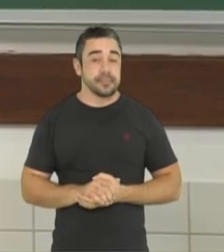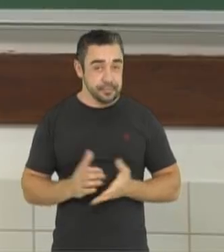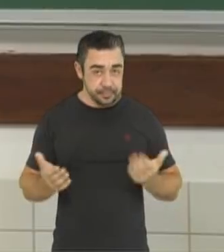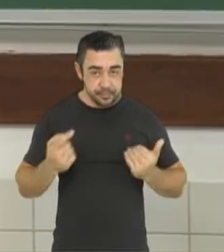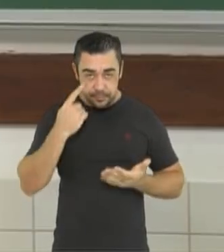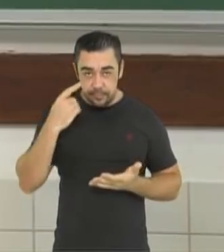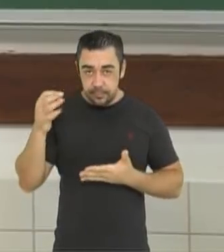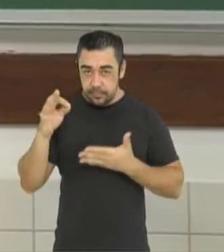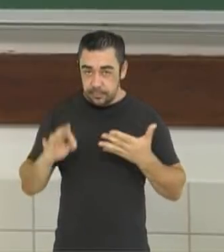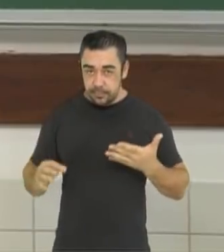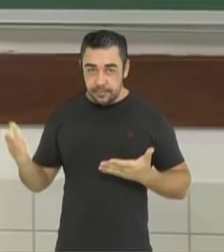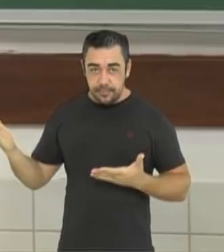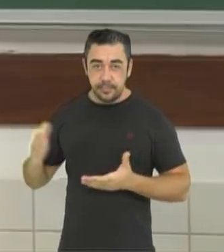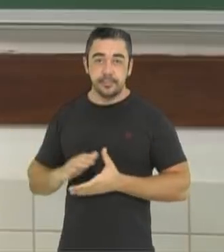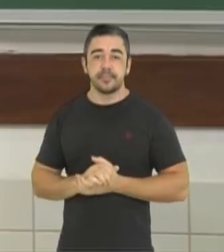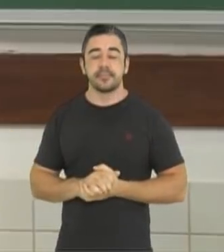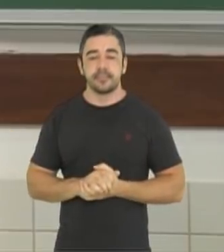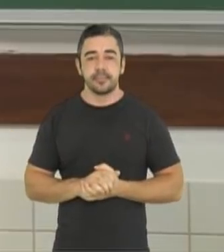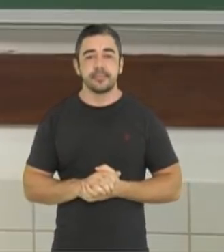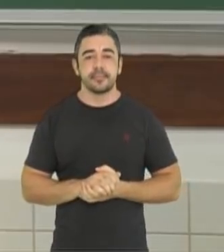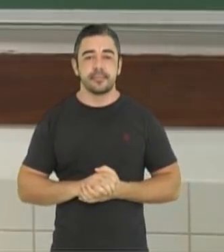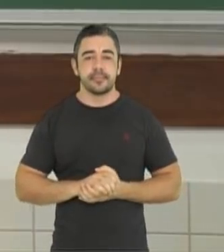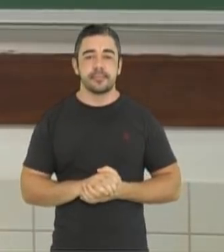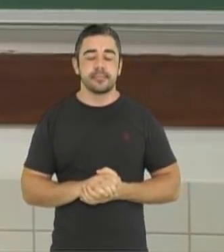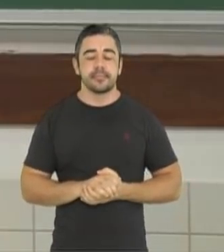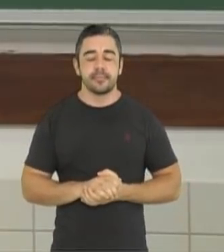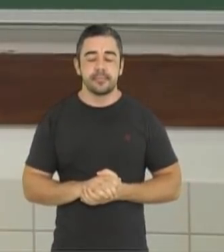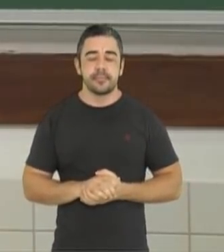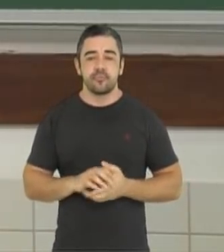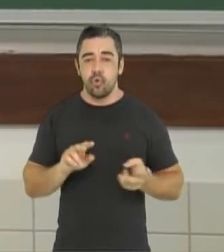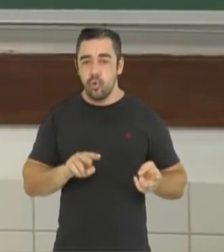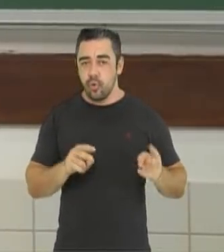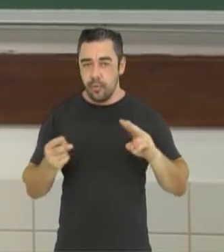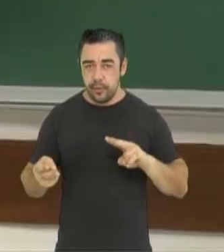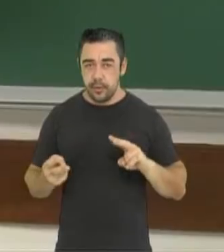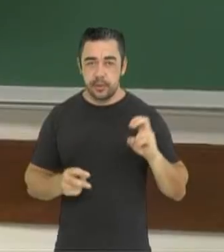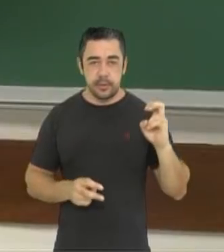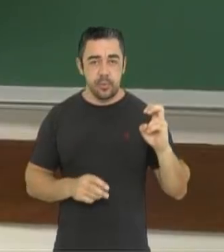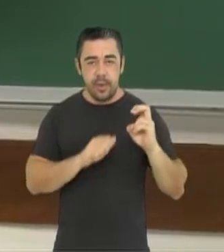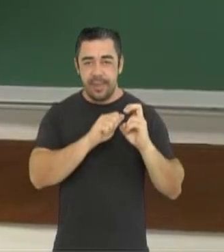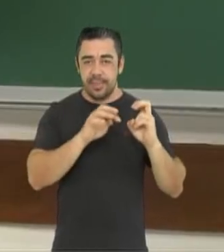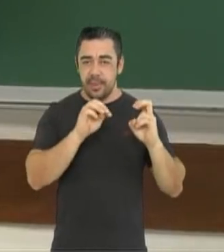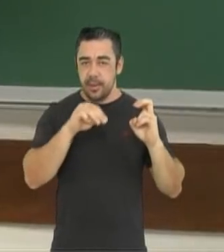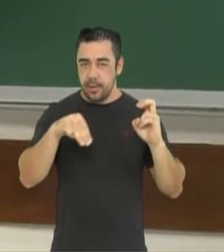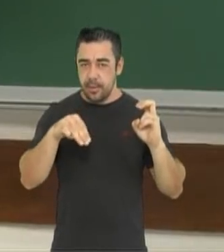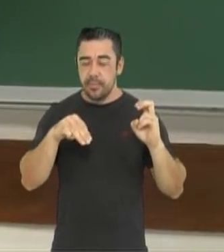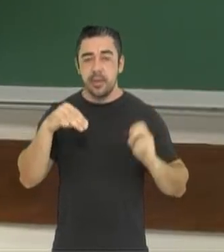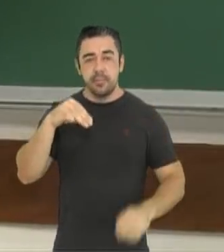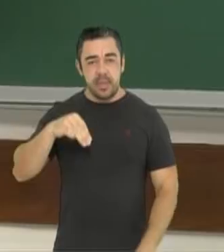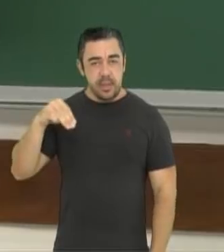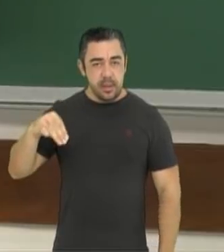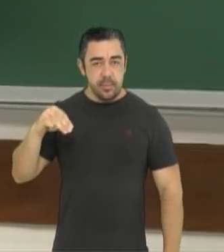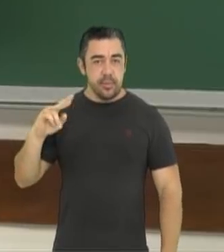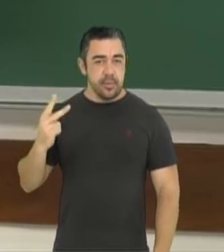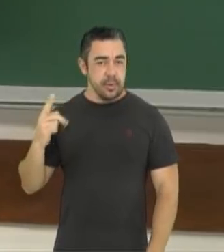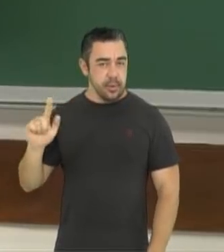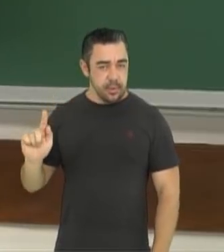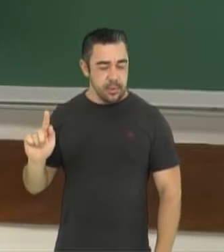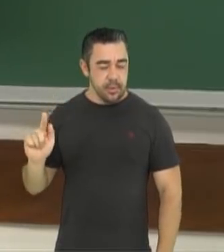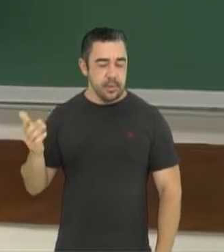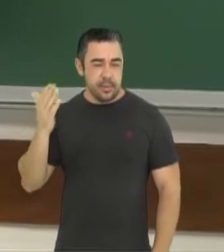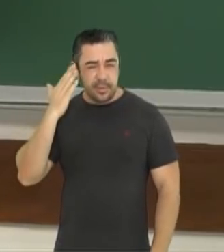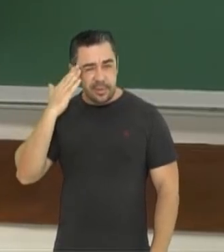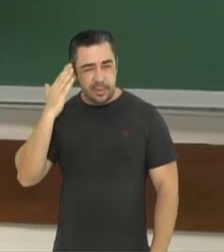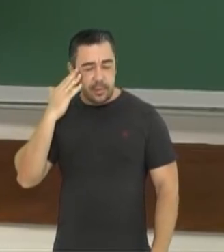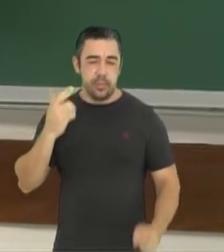Vamos para a correção da atividade? Olha só. Então, para converter 5 atm em milímetros de mercúrio, a gente sabe lá,